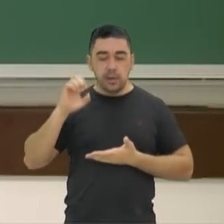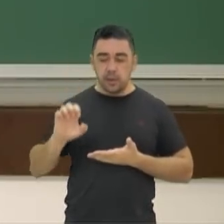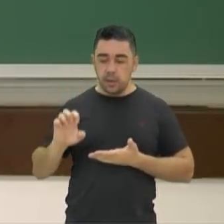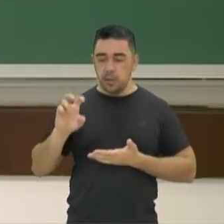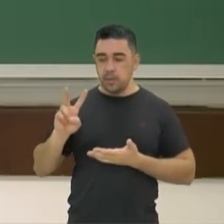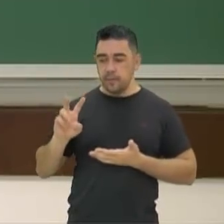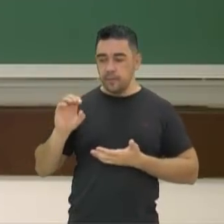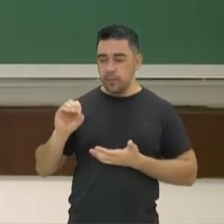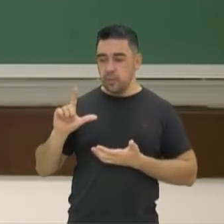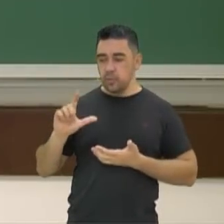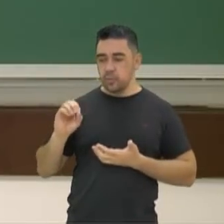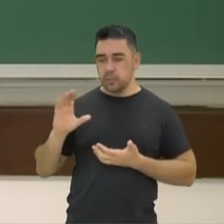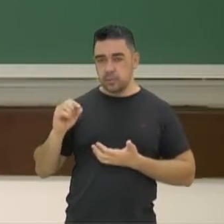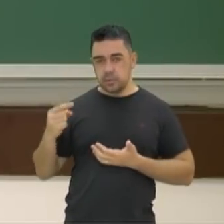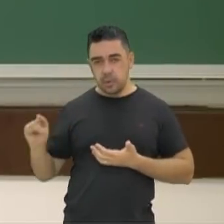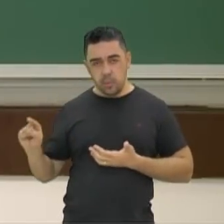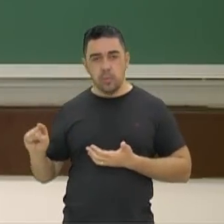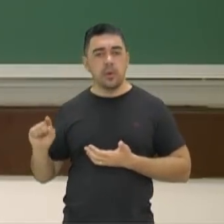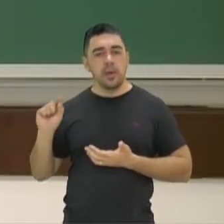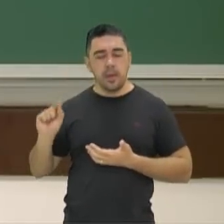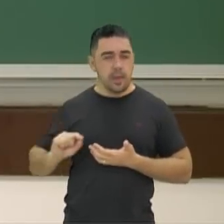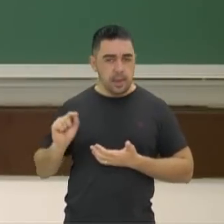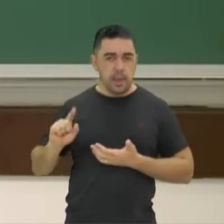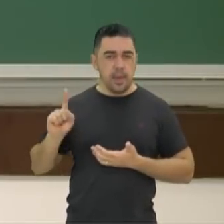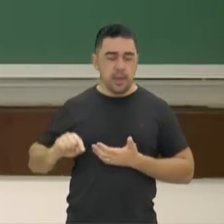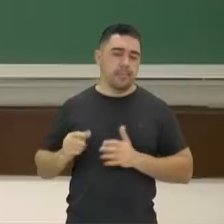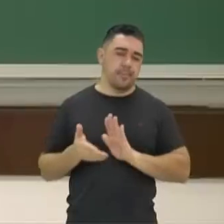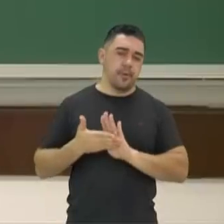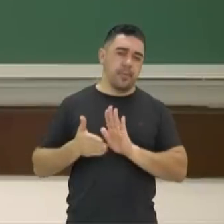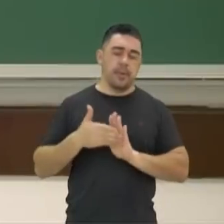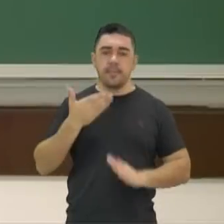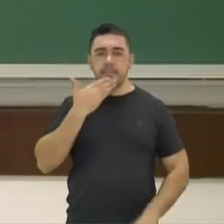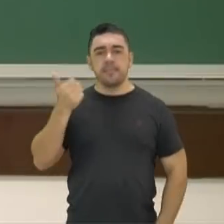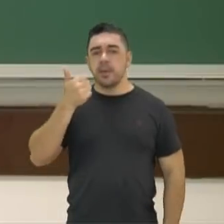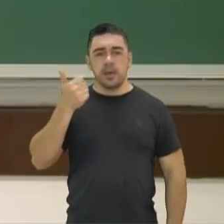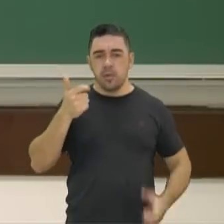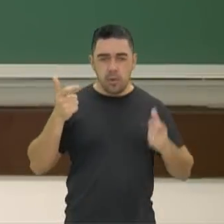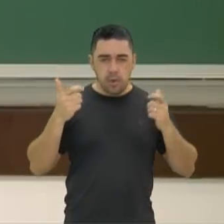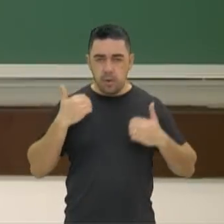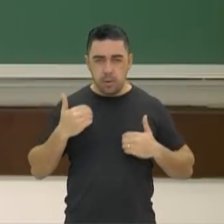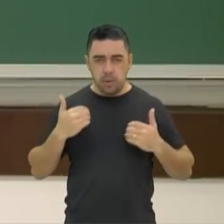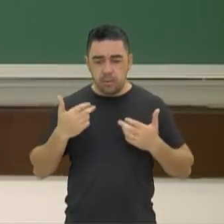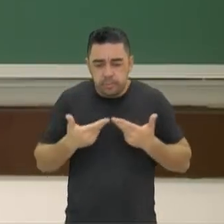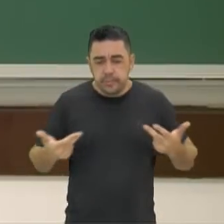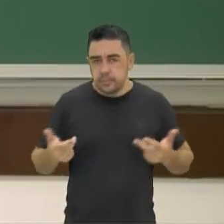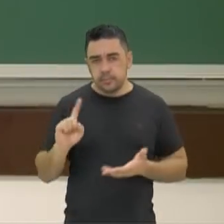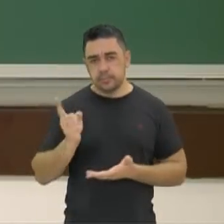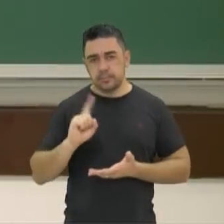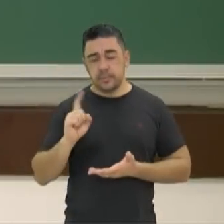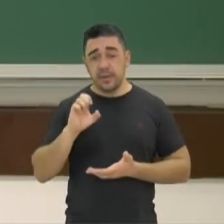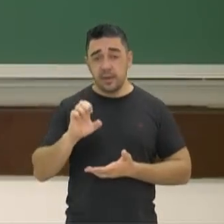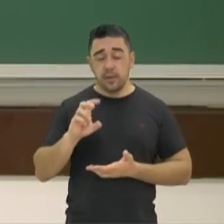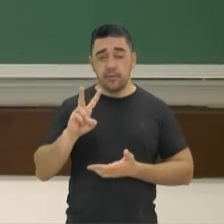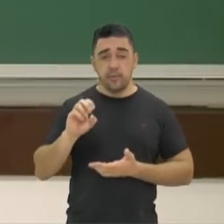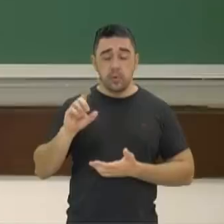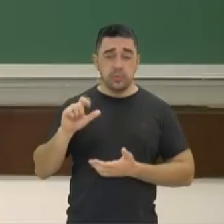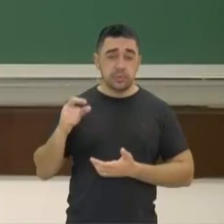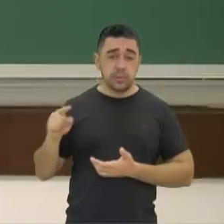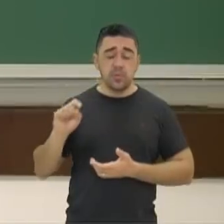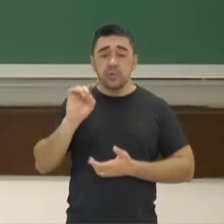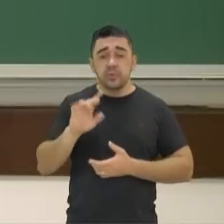evolução ela é feita de uma forma proposital para melhorar o organismo. Não é isso. A evolução é